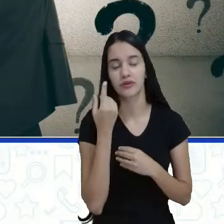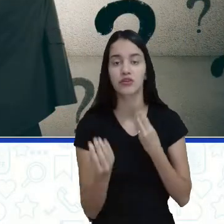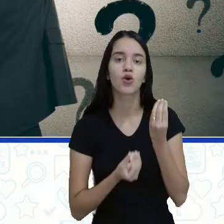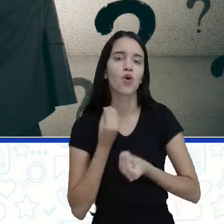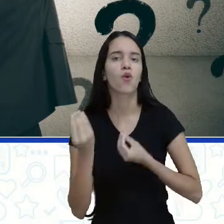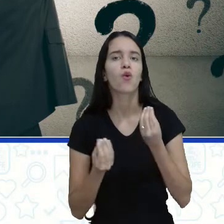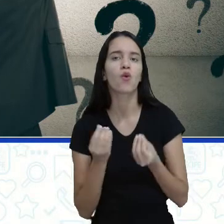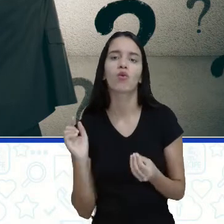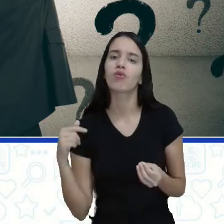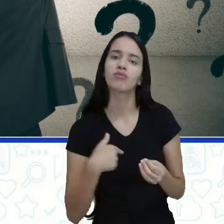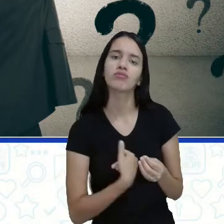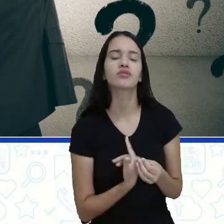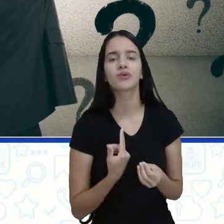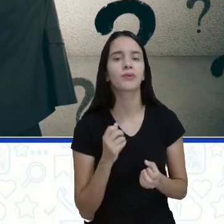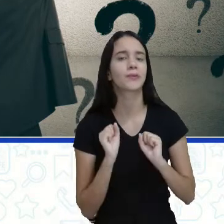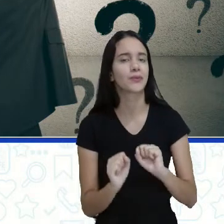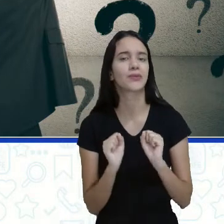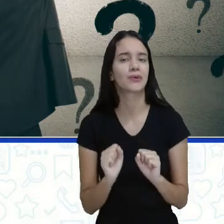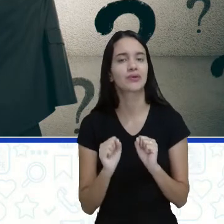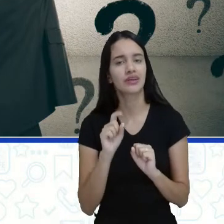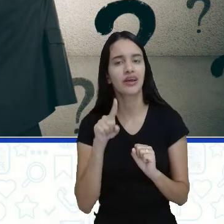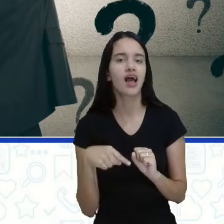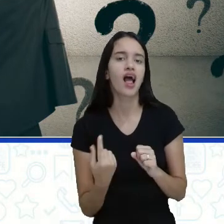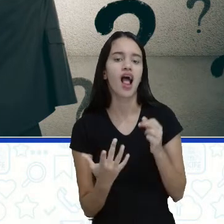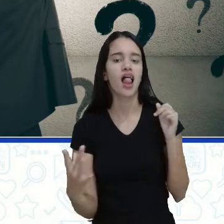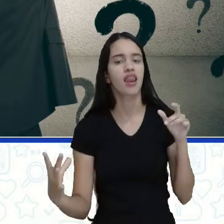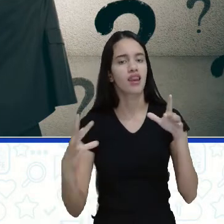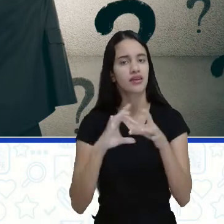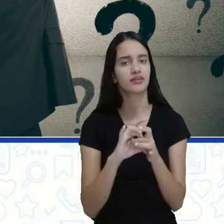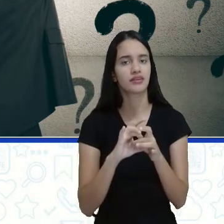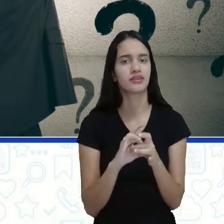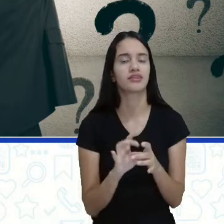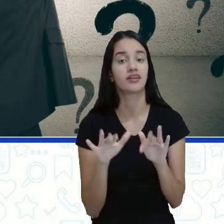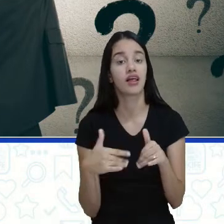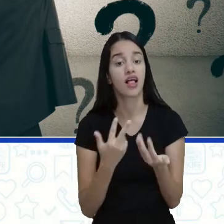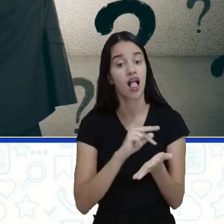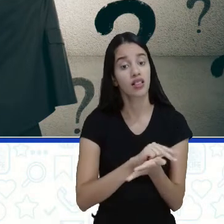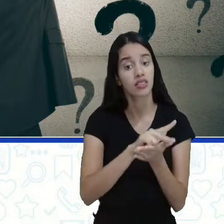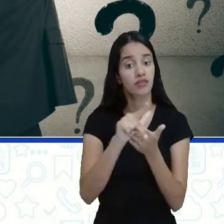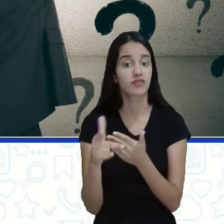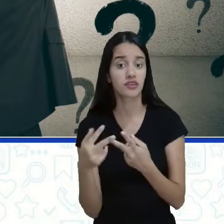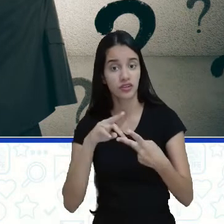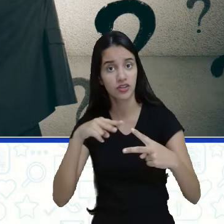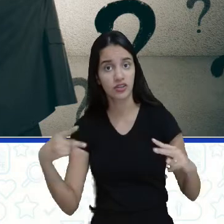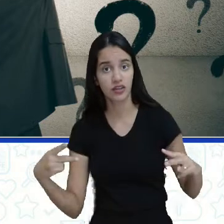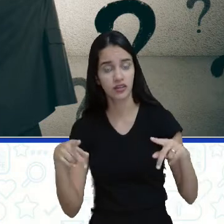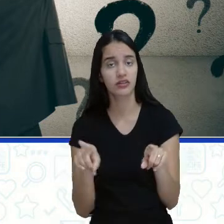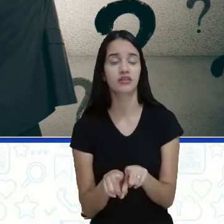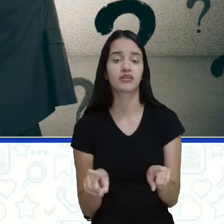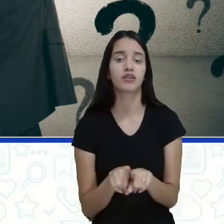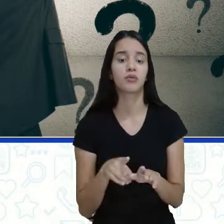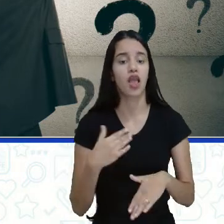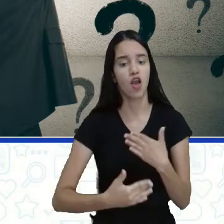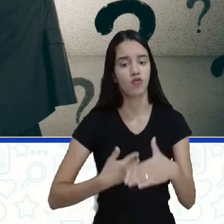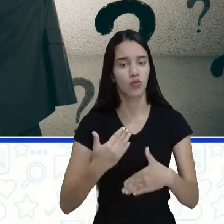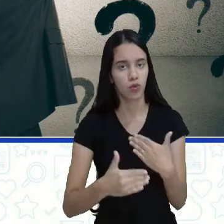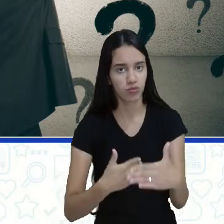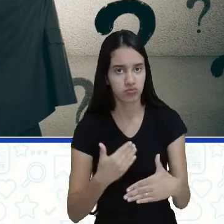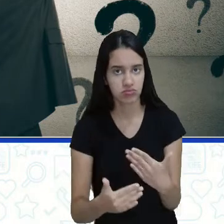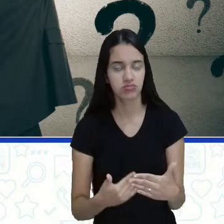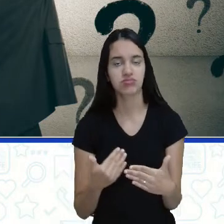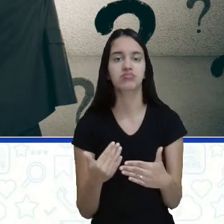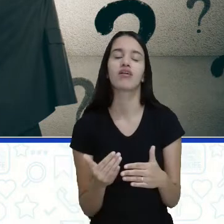a gente pode fazer essa ligação entre diversidade genética e